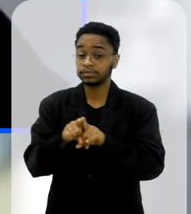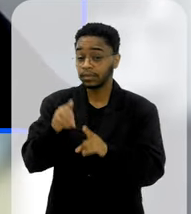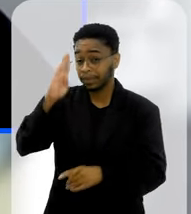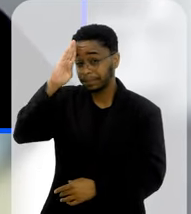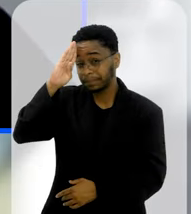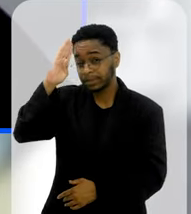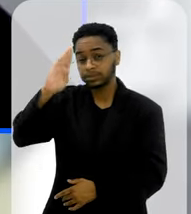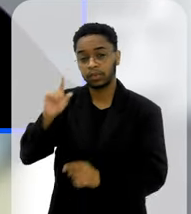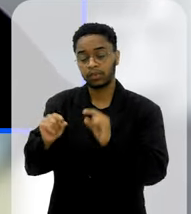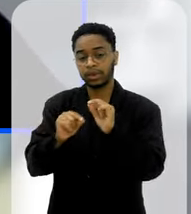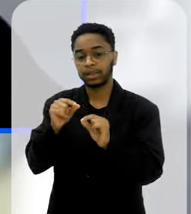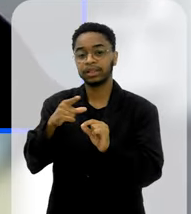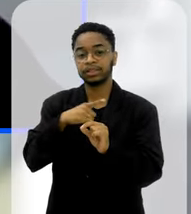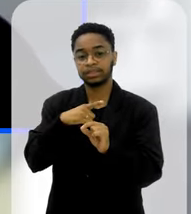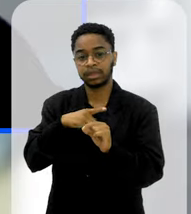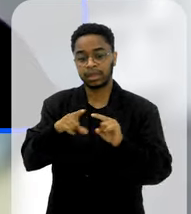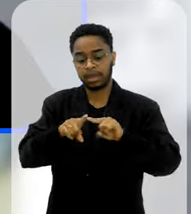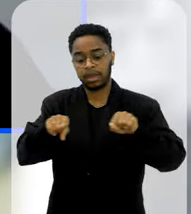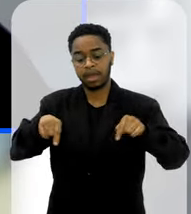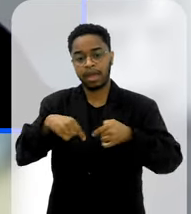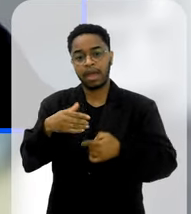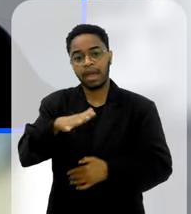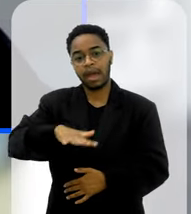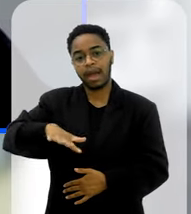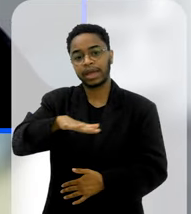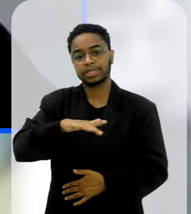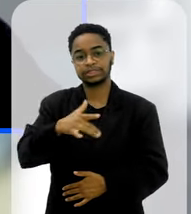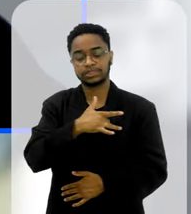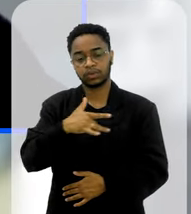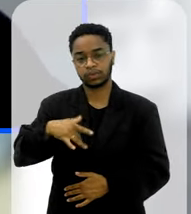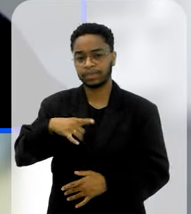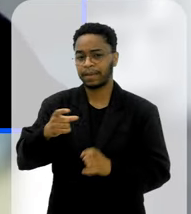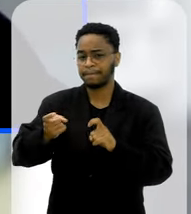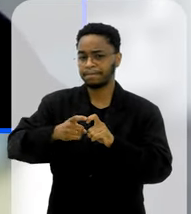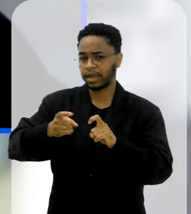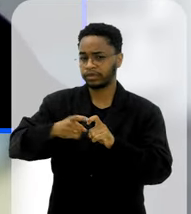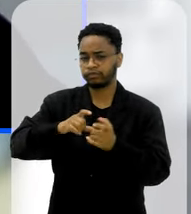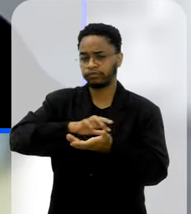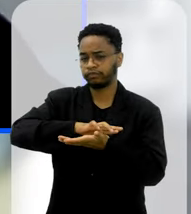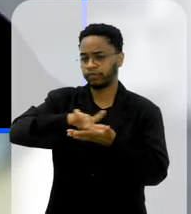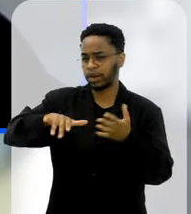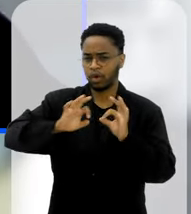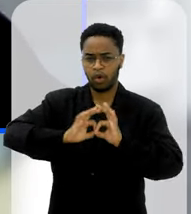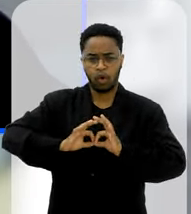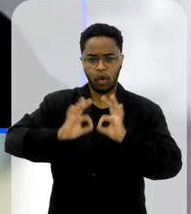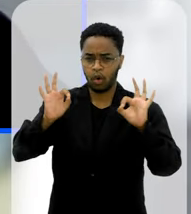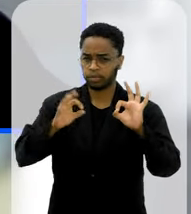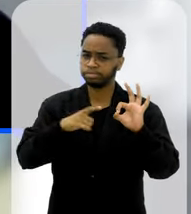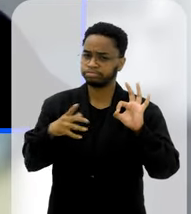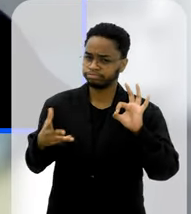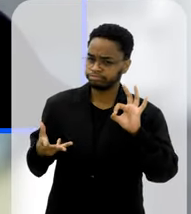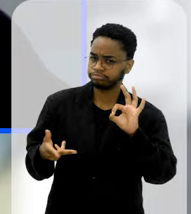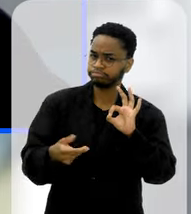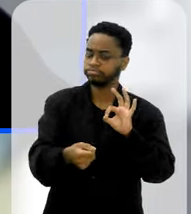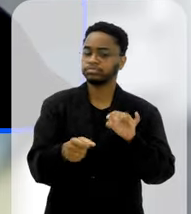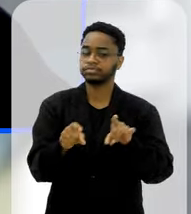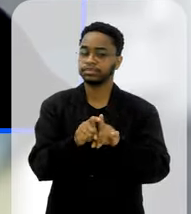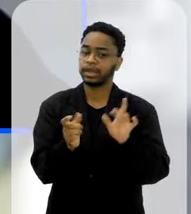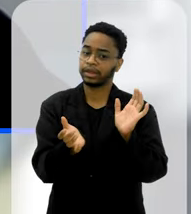atividade. Além disso, é fundamental, nós temos um ambulatório de saúde com médicos muito bons,